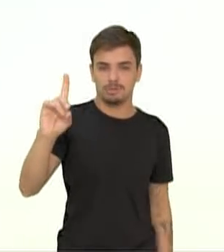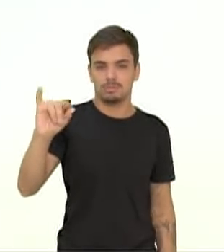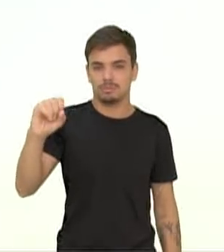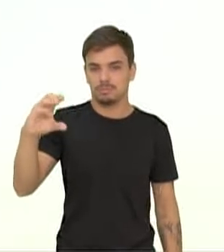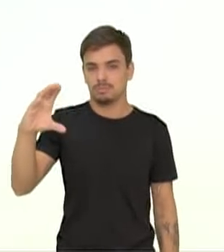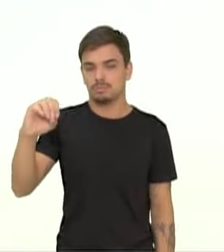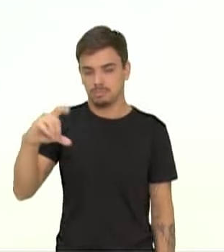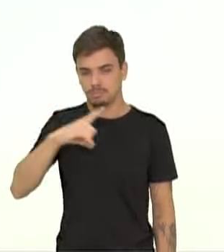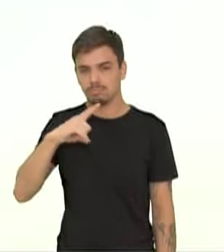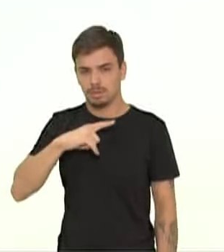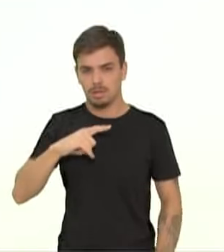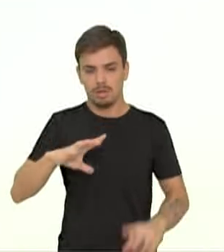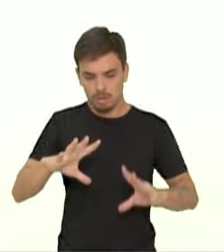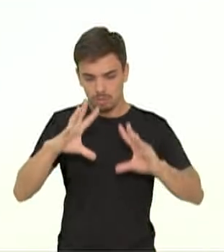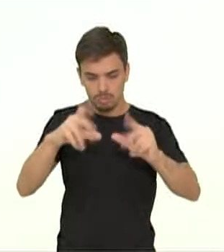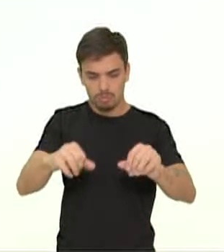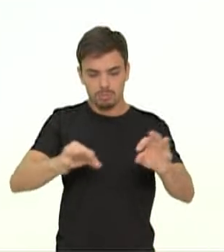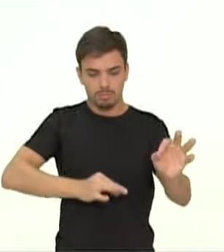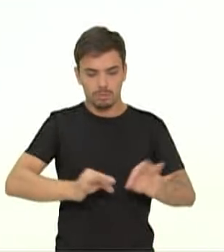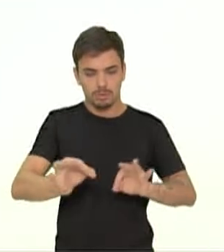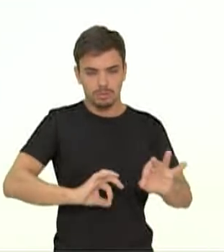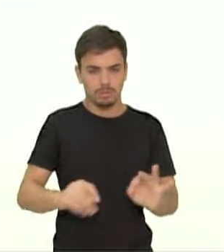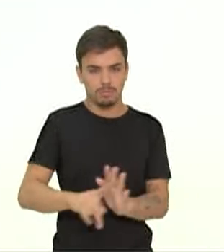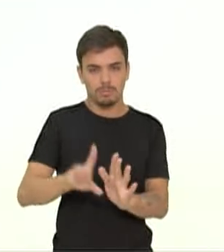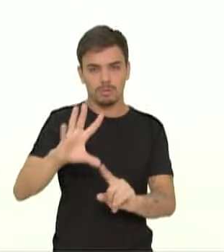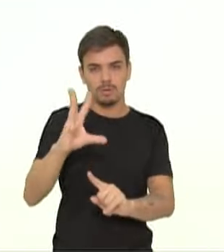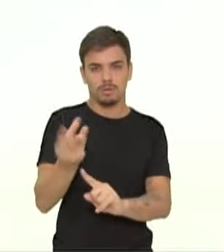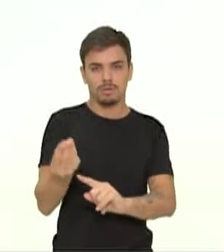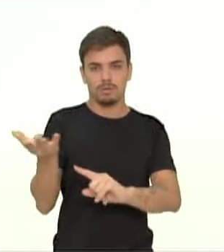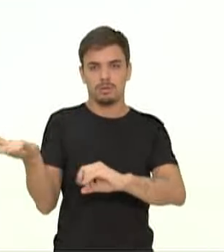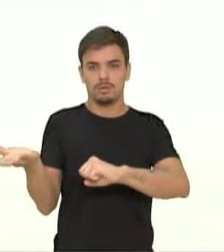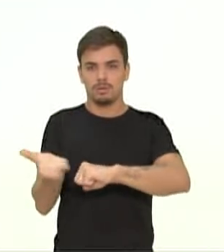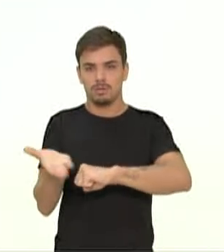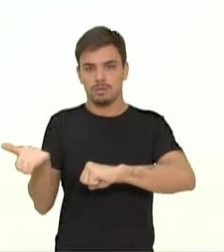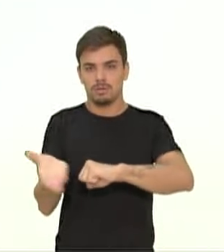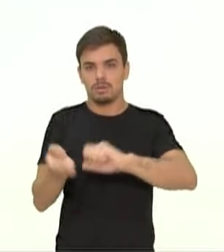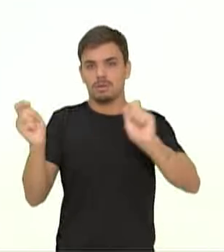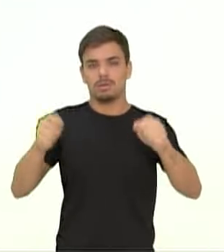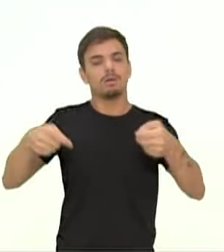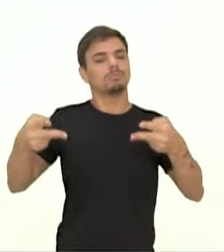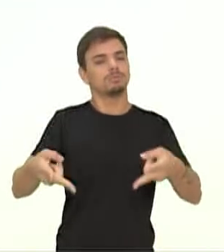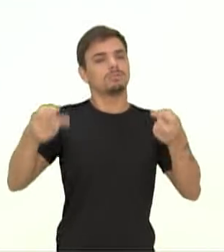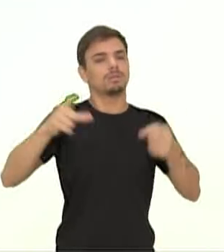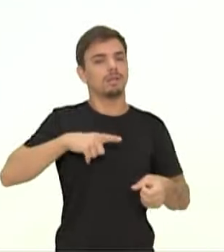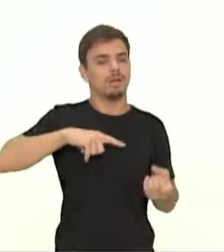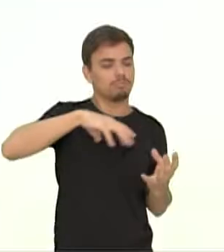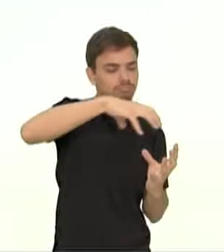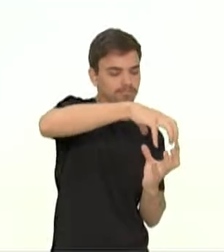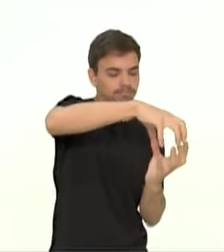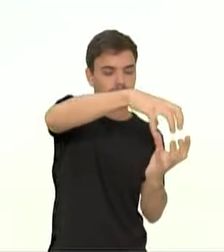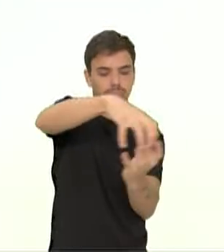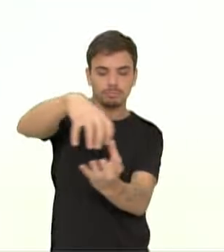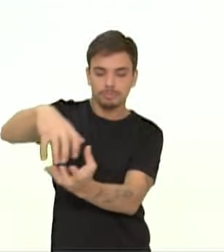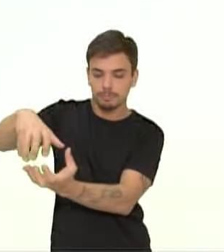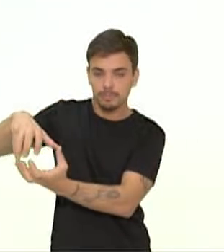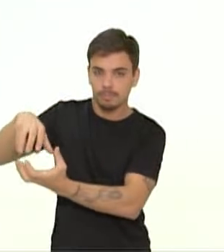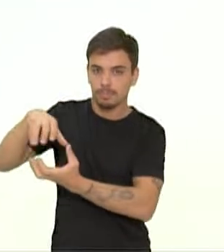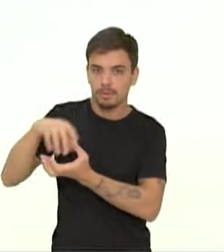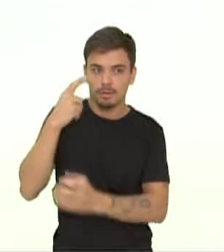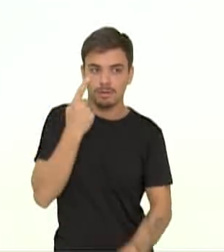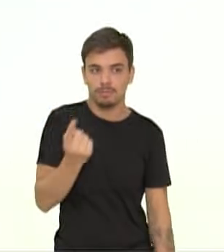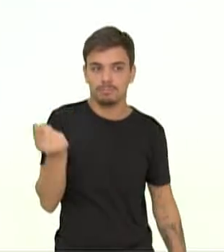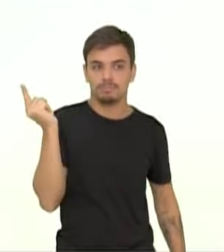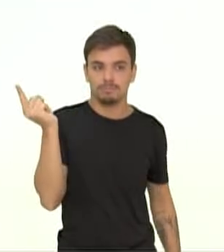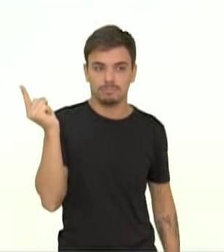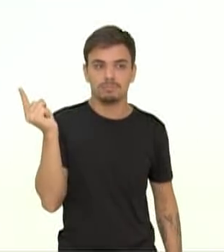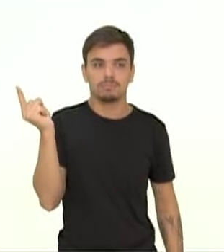do projeto Octógono Arte Contemporânea. Então você pode observar ali que tem vários globinhos, né, do mundo em cima